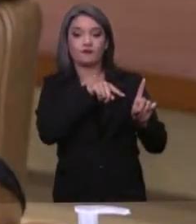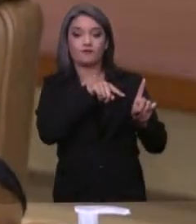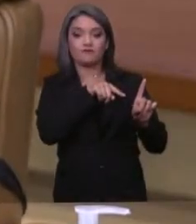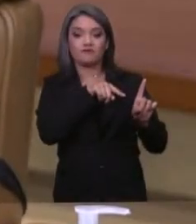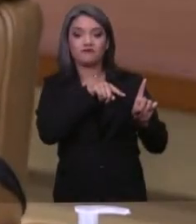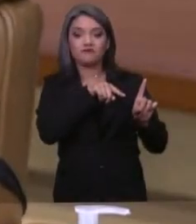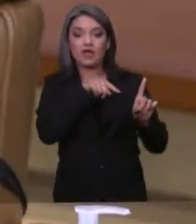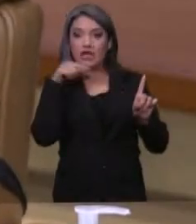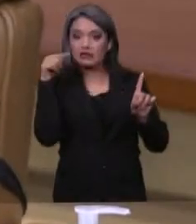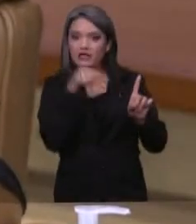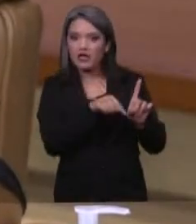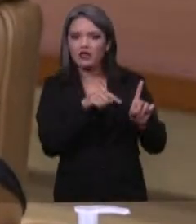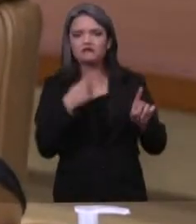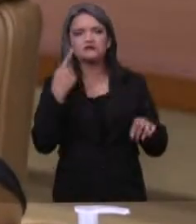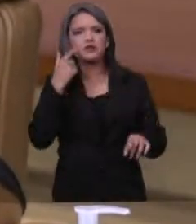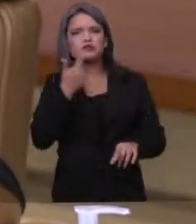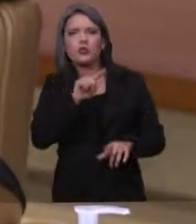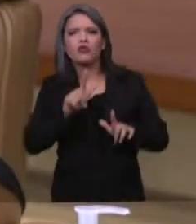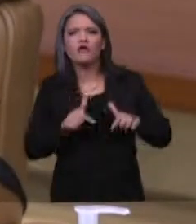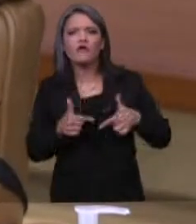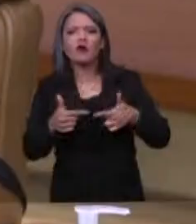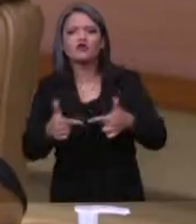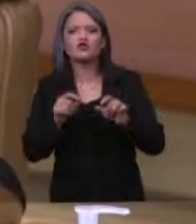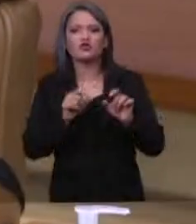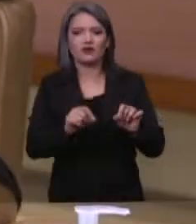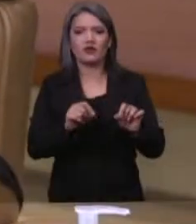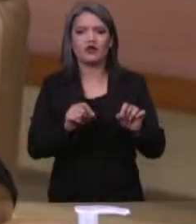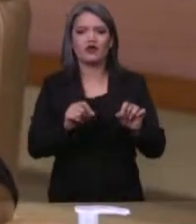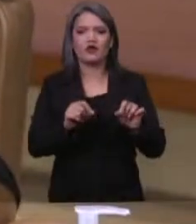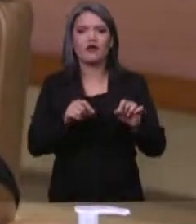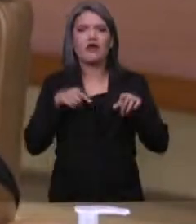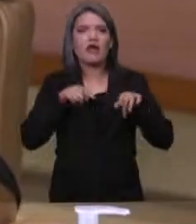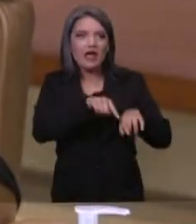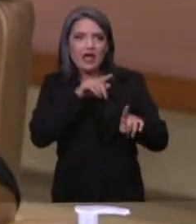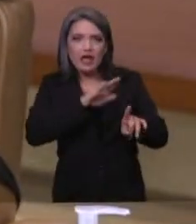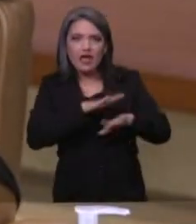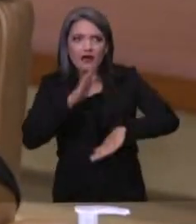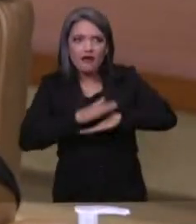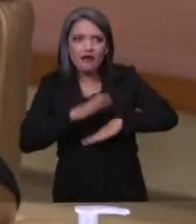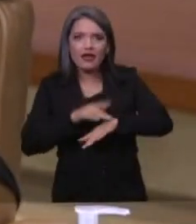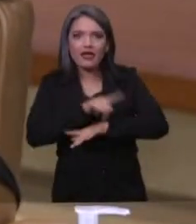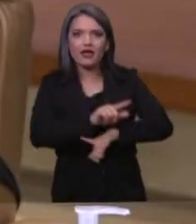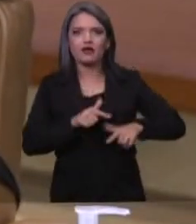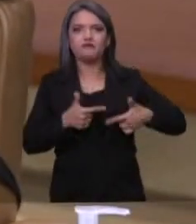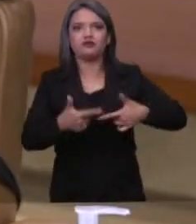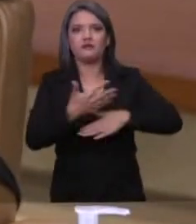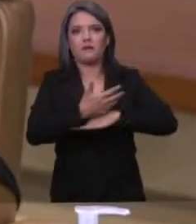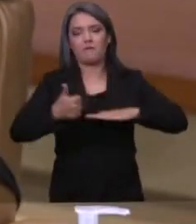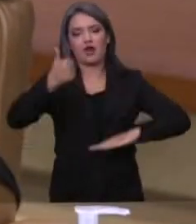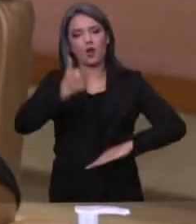não vejo na atitude dele um ato idôneo de golpe de Estado.